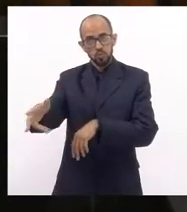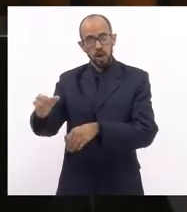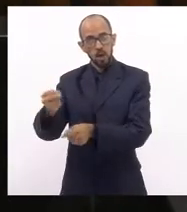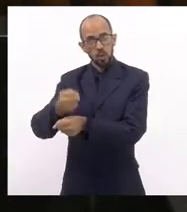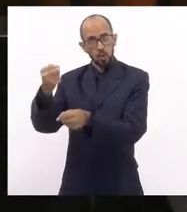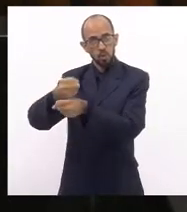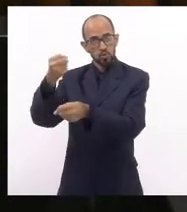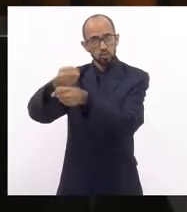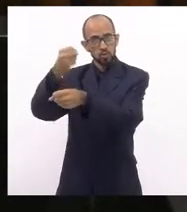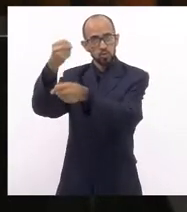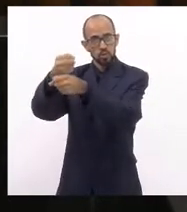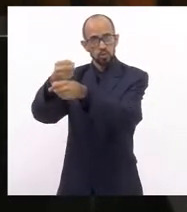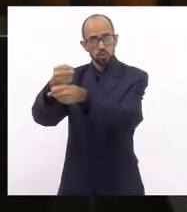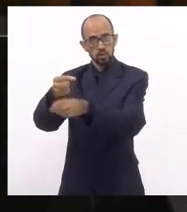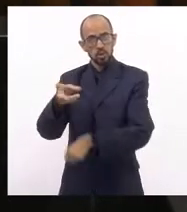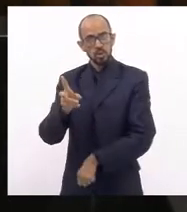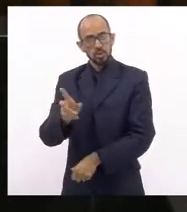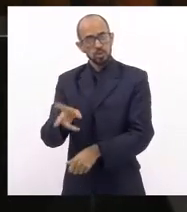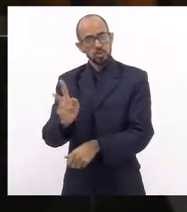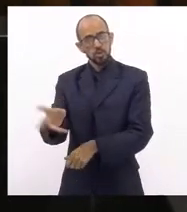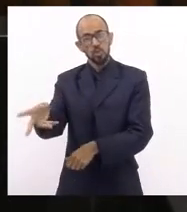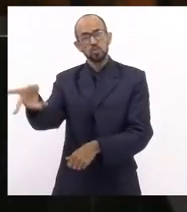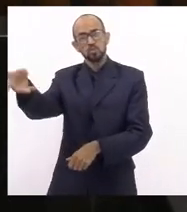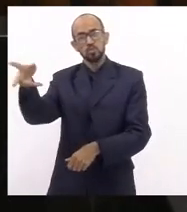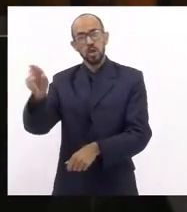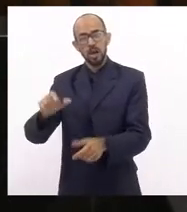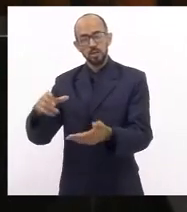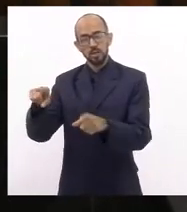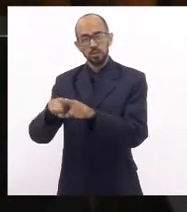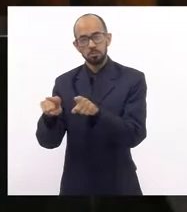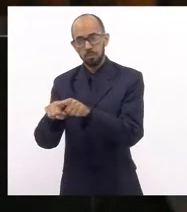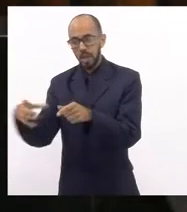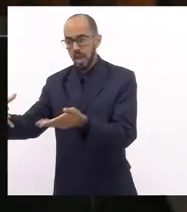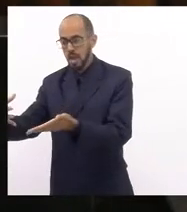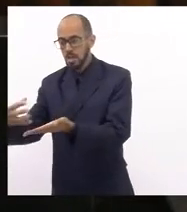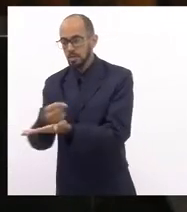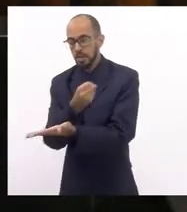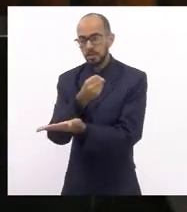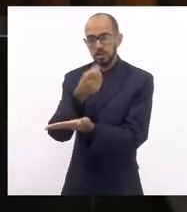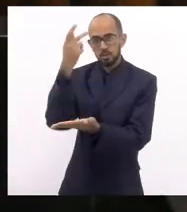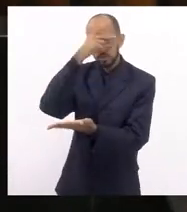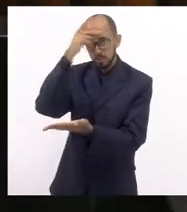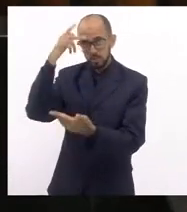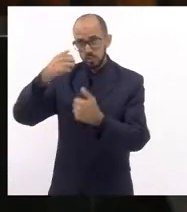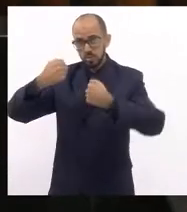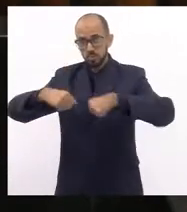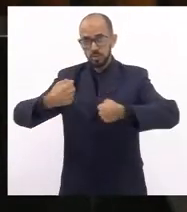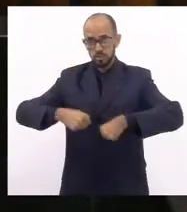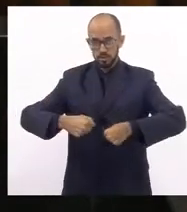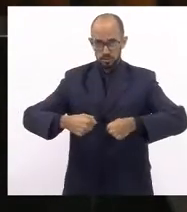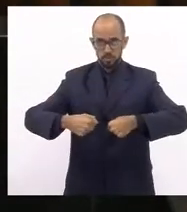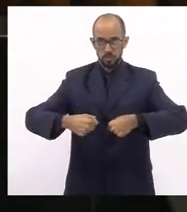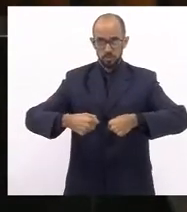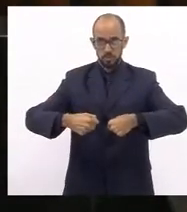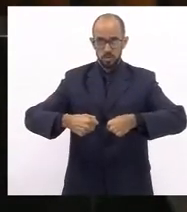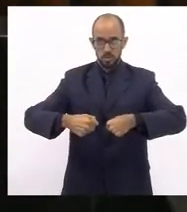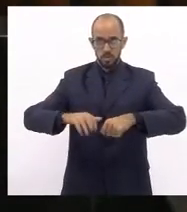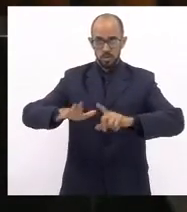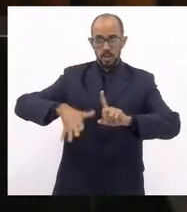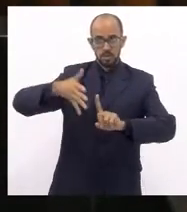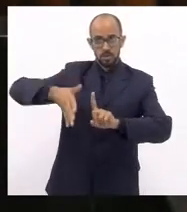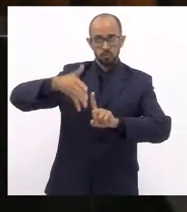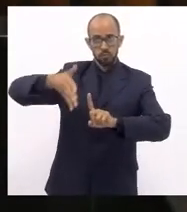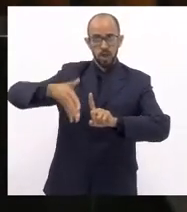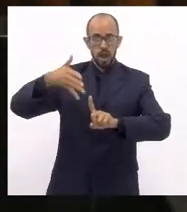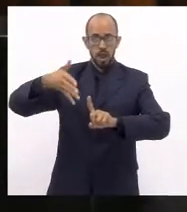construindo, de seguir resgatando os que mais precisam. Com certeza, essa nossa fala, e concluindo, ela